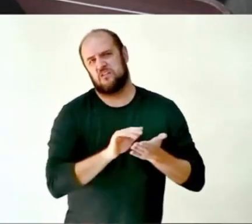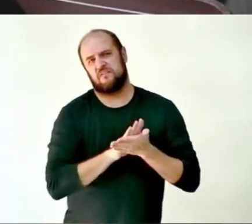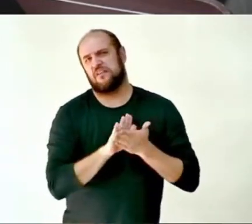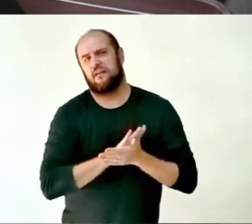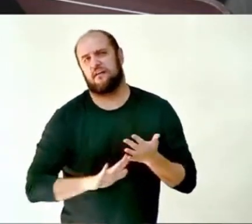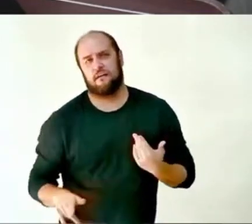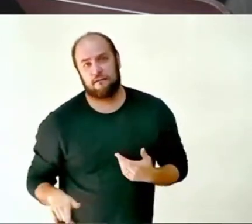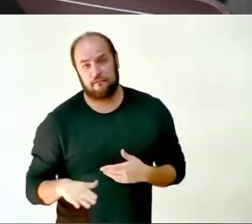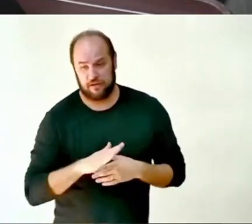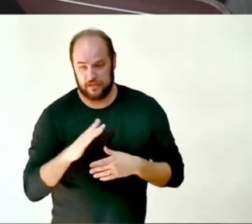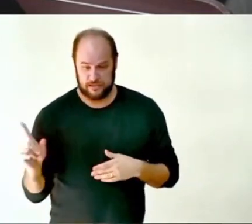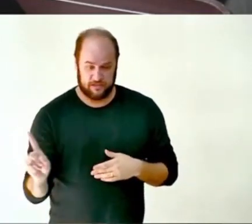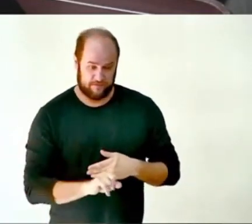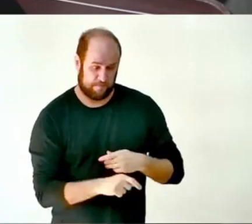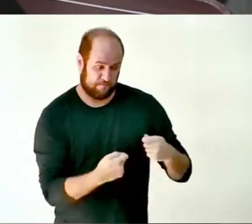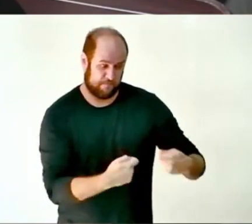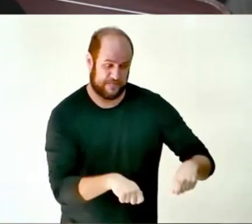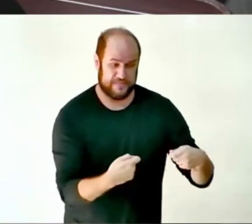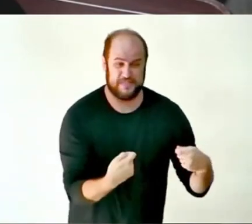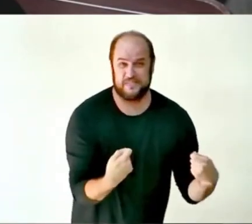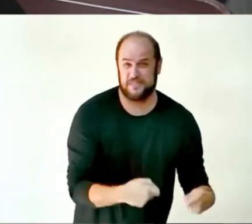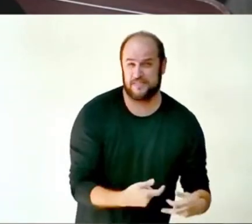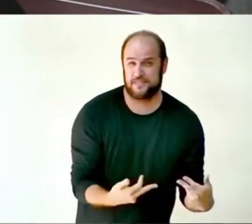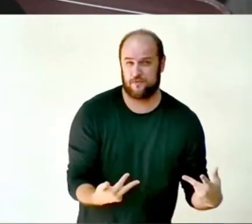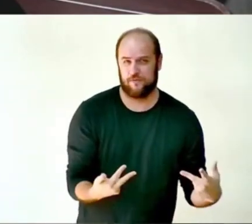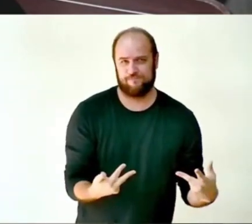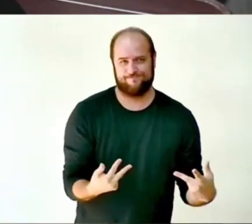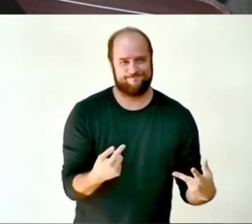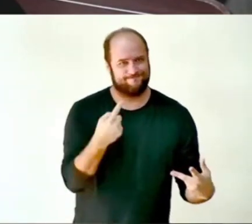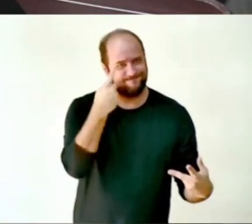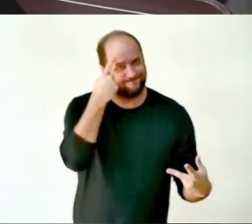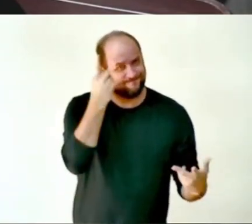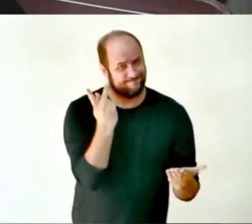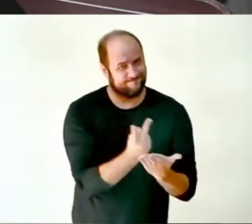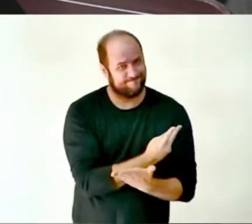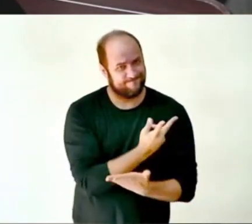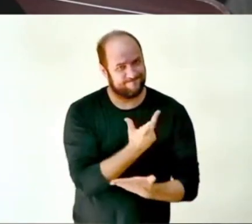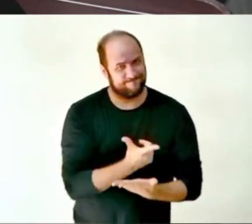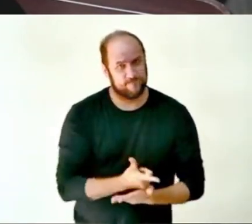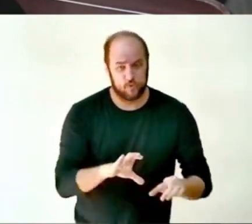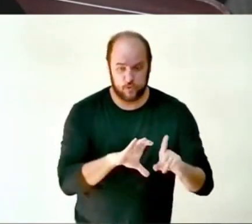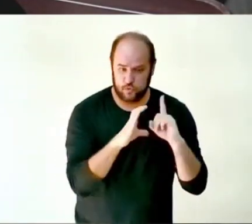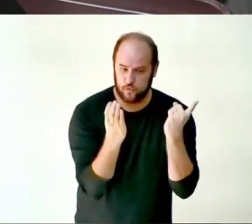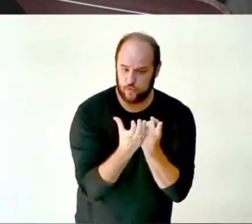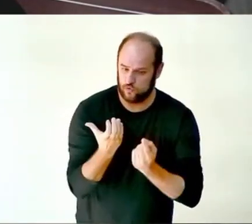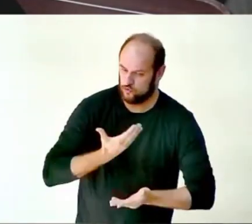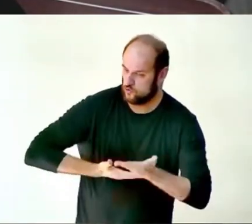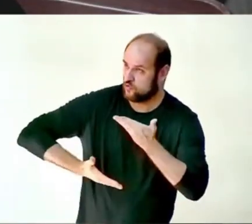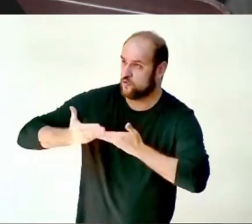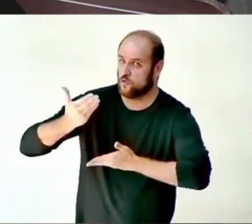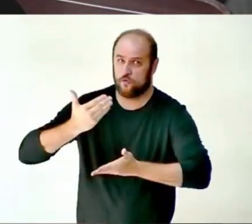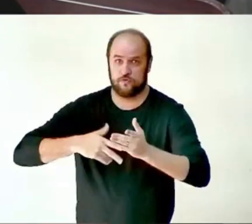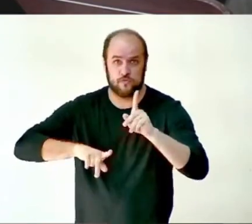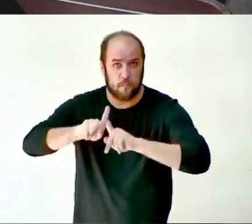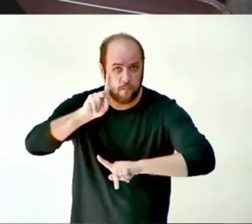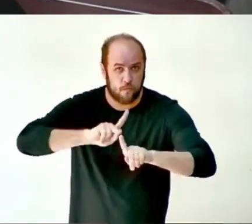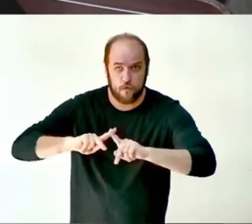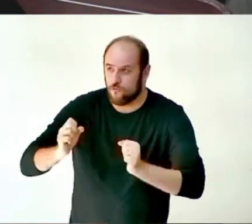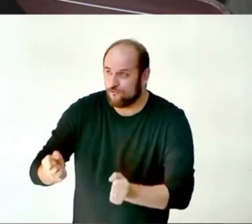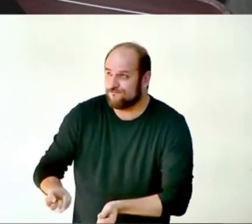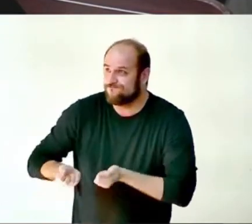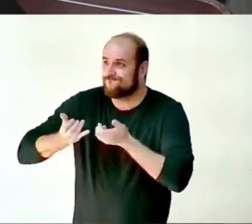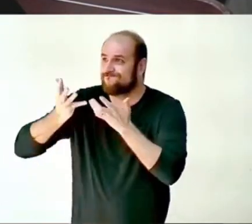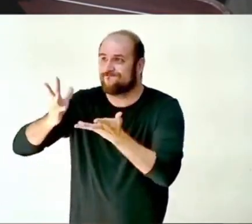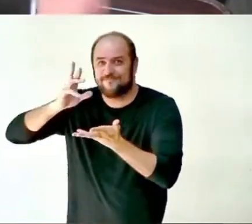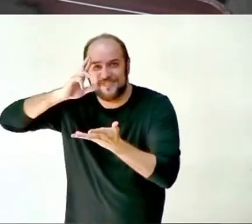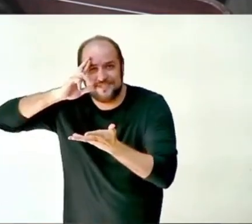vêm porque elas precisam de alguma coisa. E não é assim. Culto é um serviço do povo para Deus. Cristo é um serviço do povo,